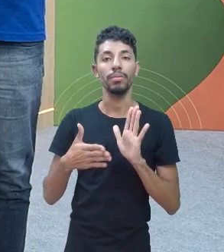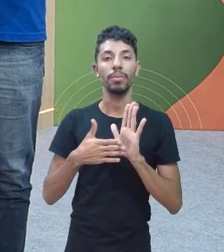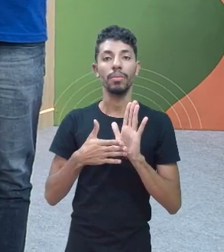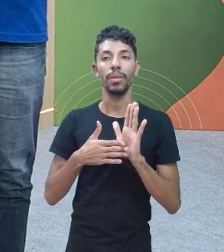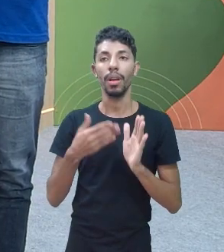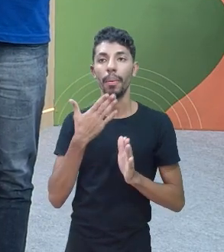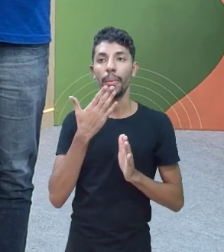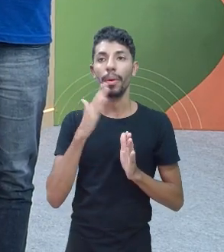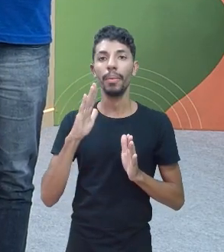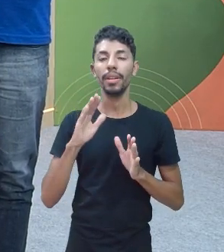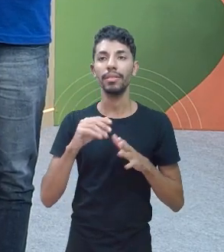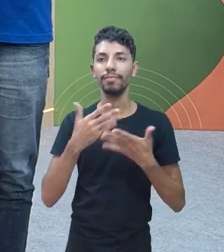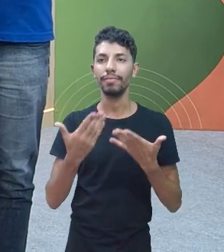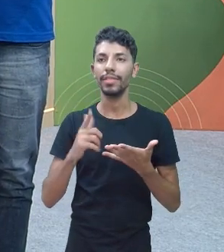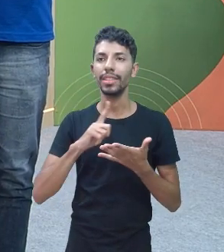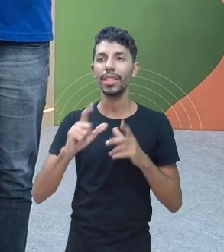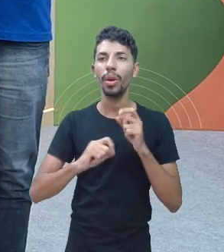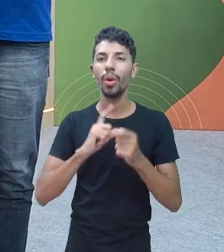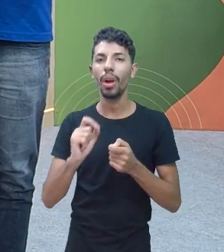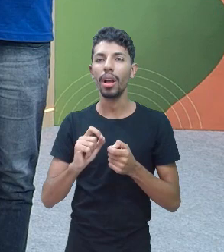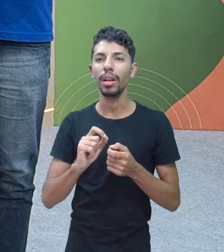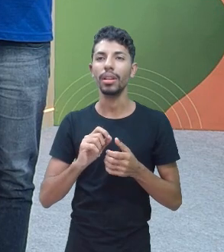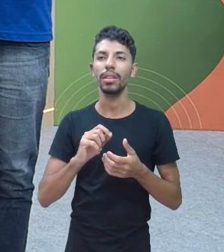Então a gente tem aí